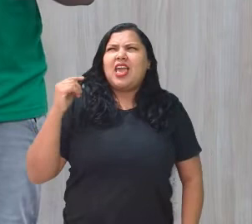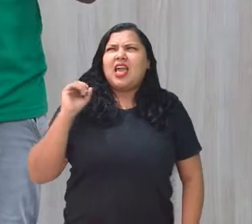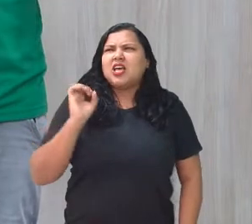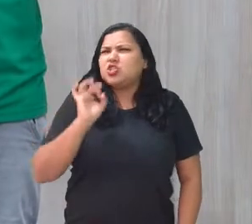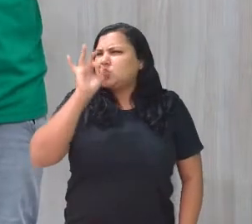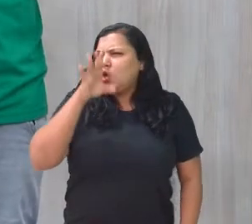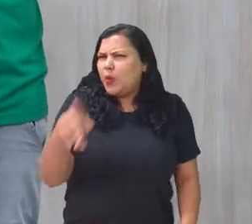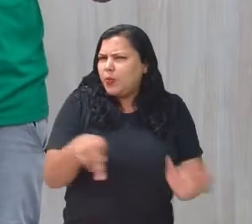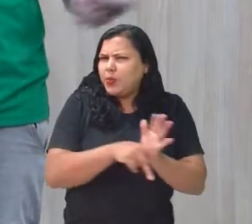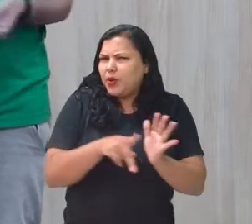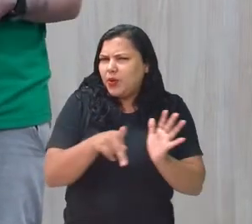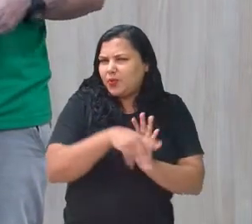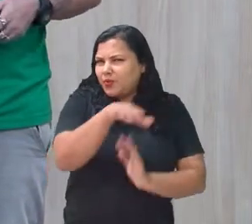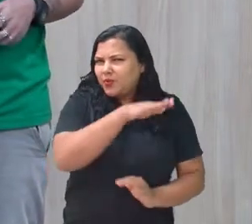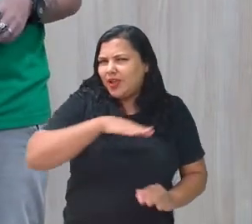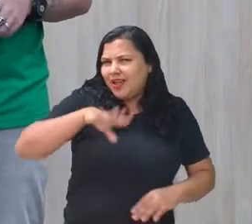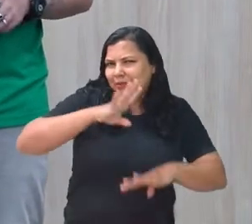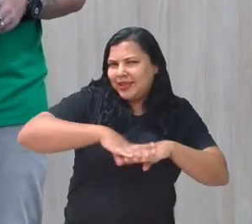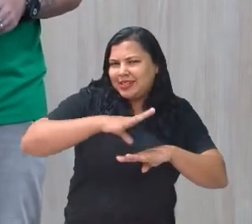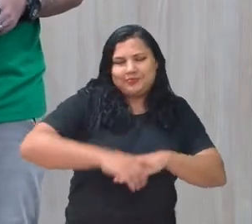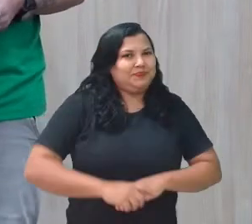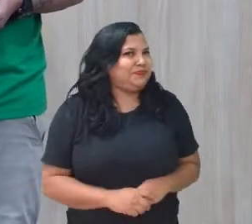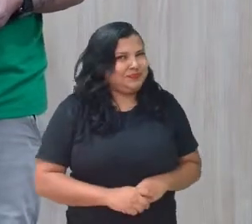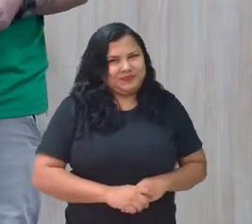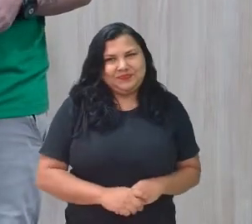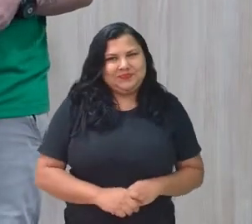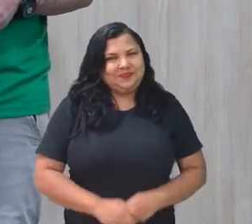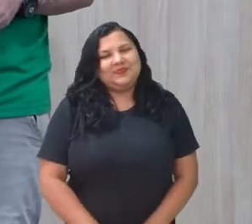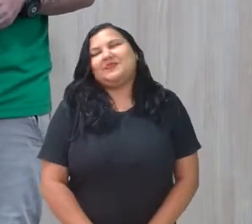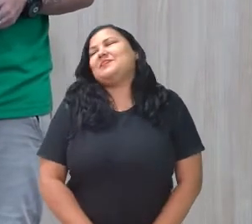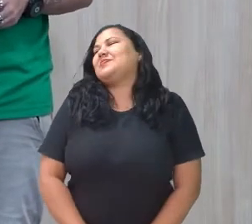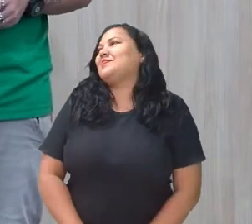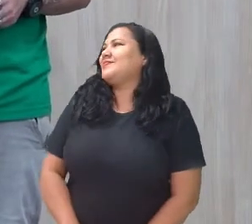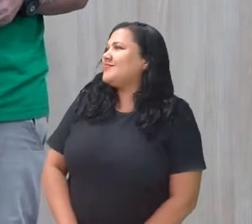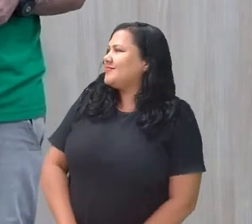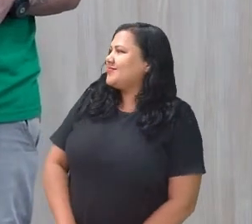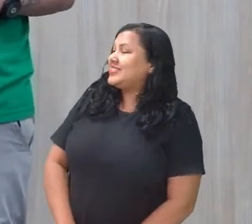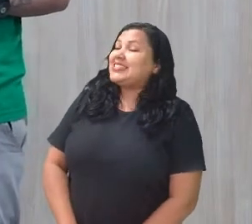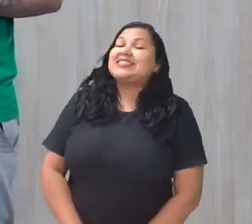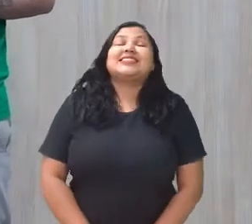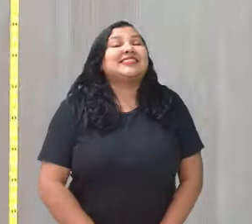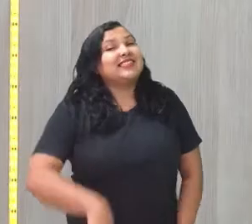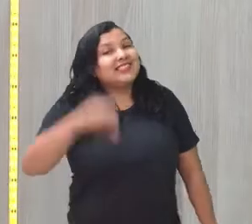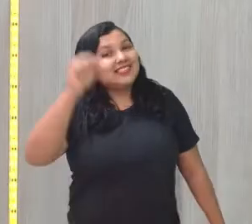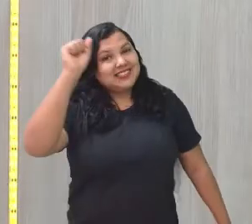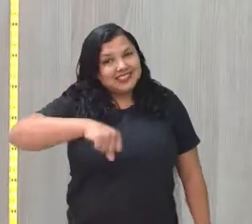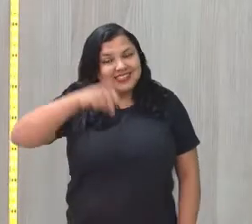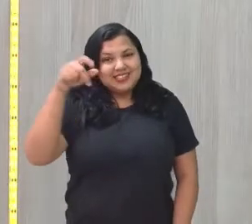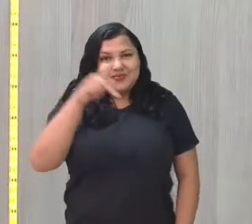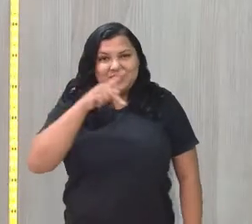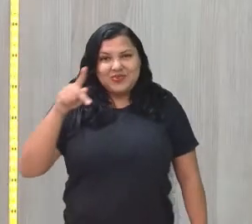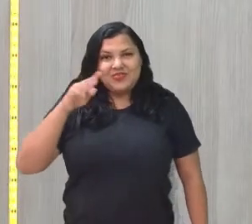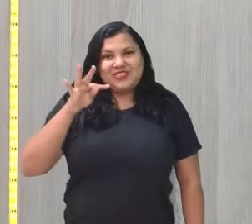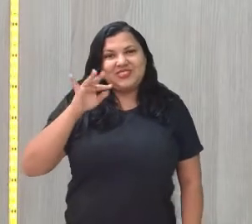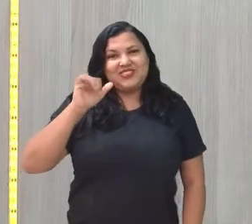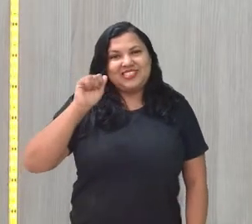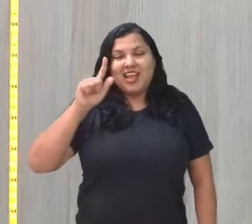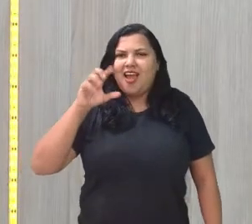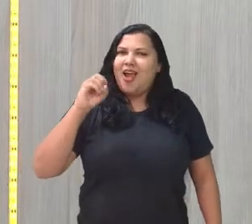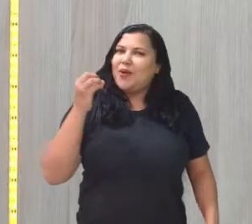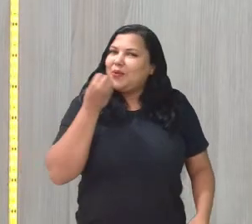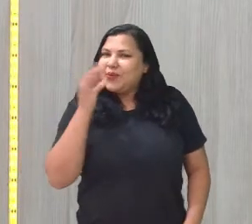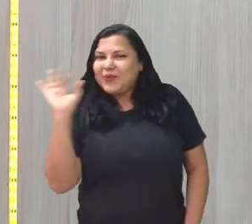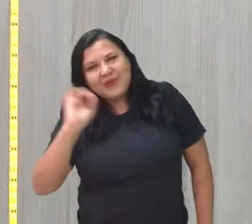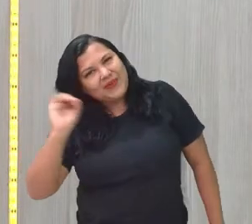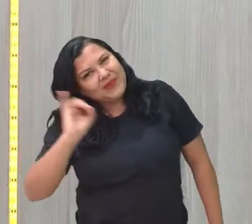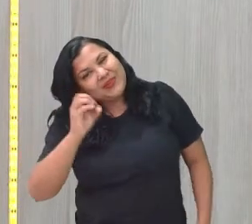matemática. Porcentagem, nem se fala, né? Vai aí, Carol. É isso aí, professor Tiago. Oi, gente, 8º ano, tudo